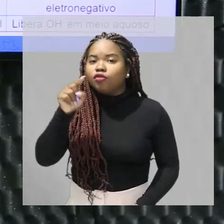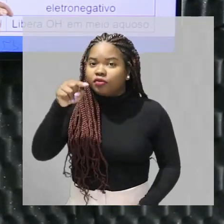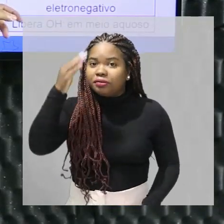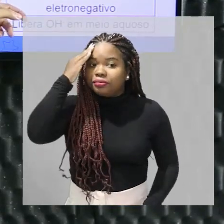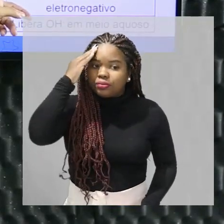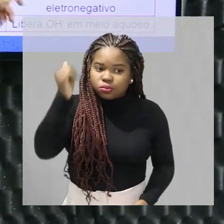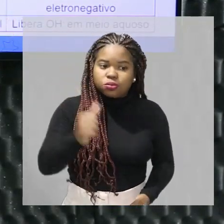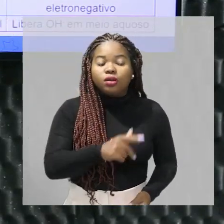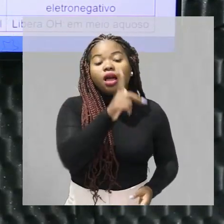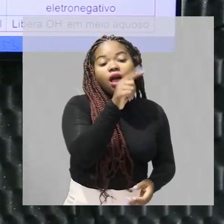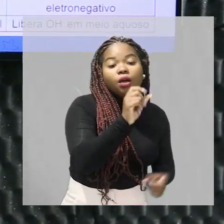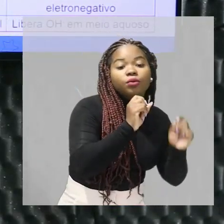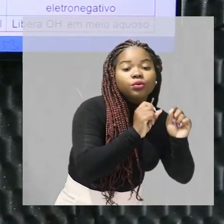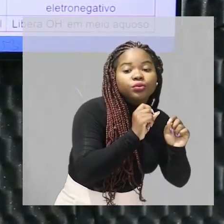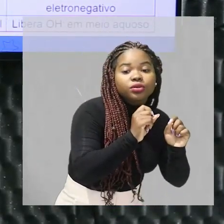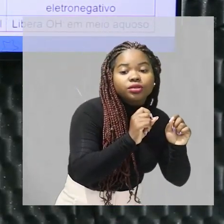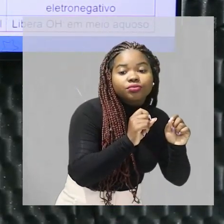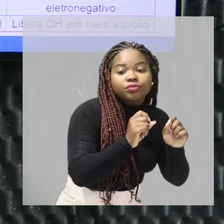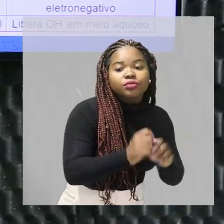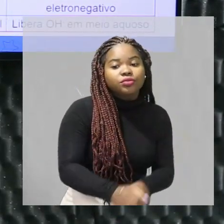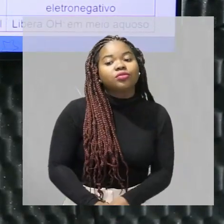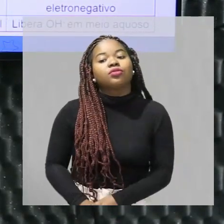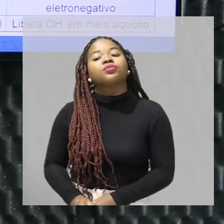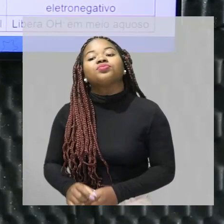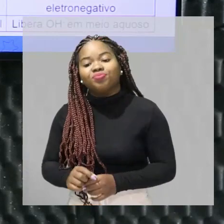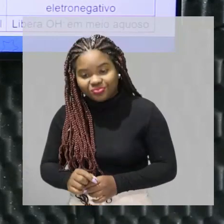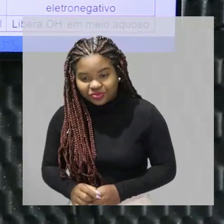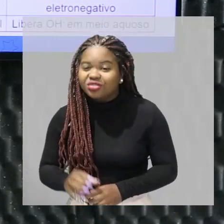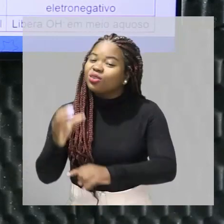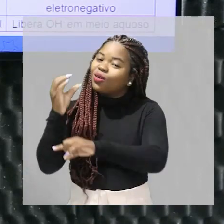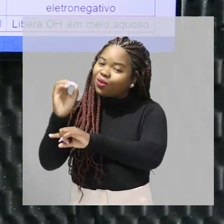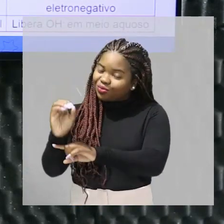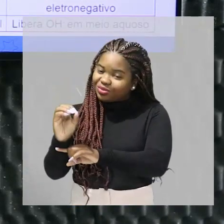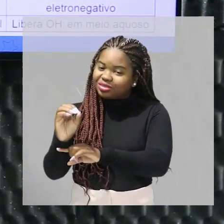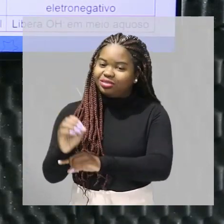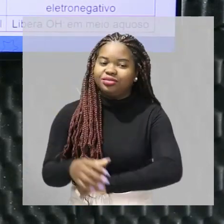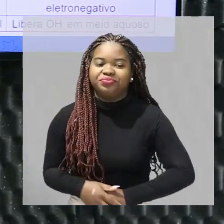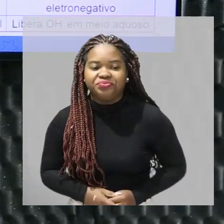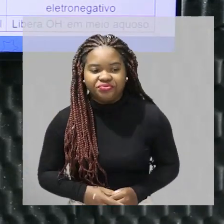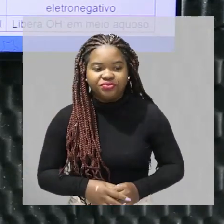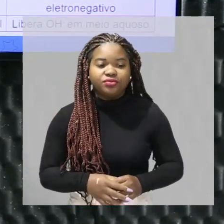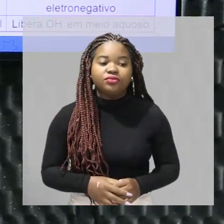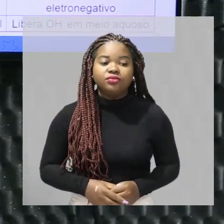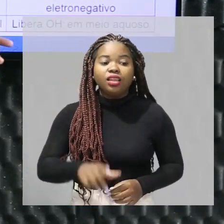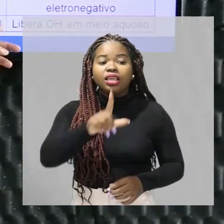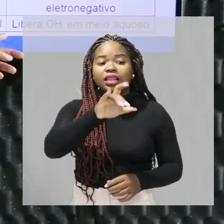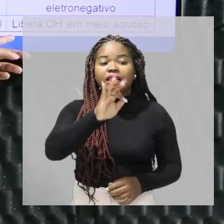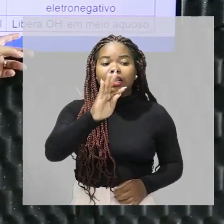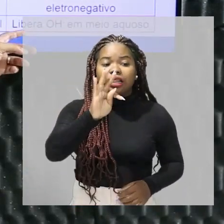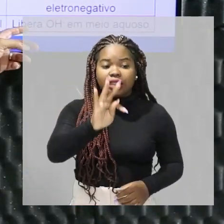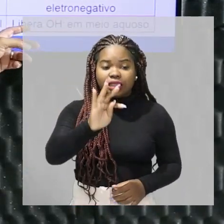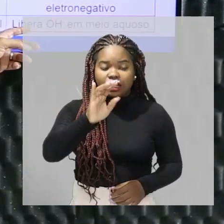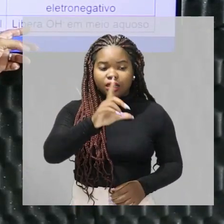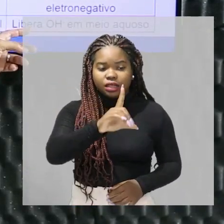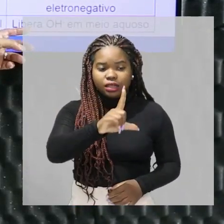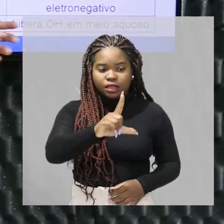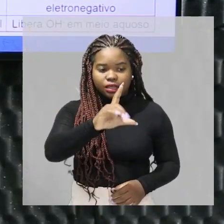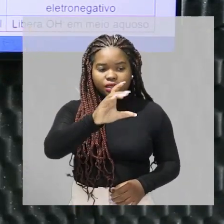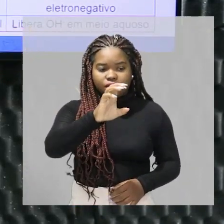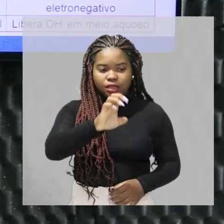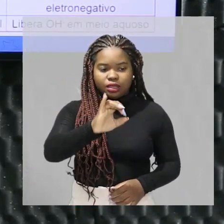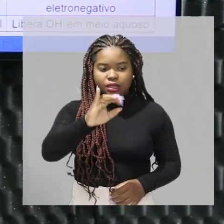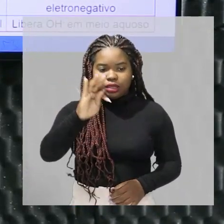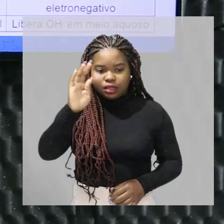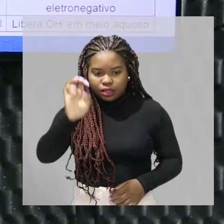água tem o oxigênio como elemento mais eletronegativo. E o leite de magnésia libera OH-,